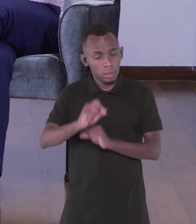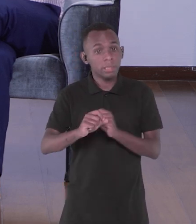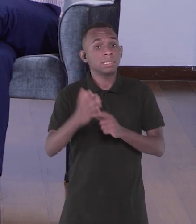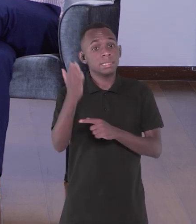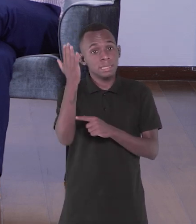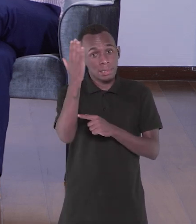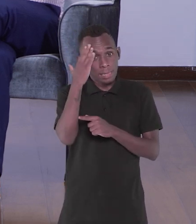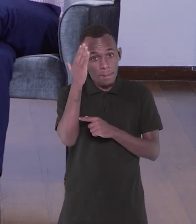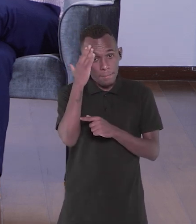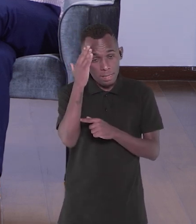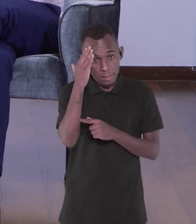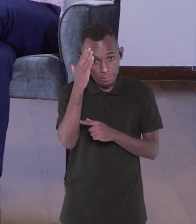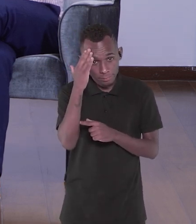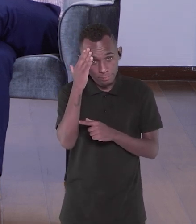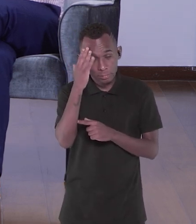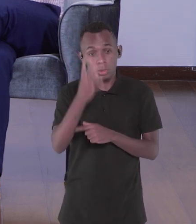sabia-se,